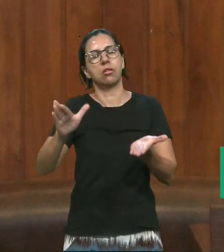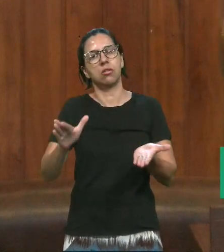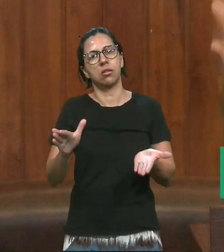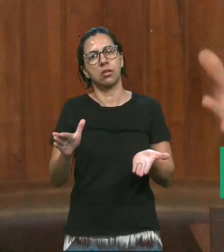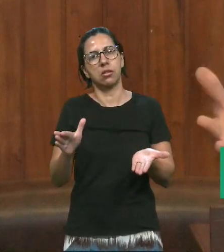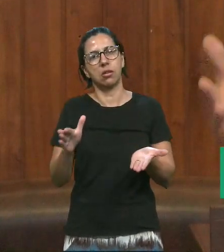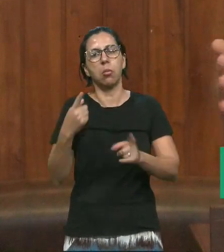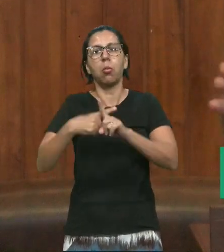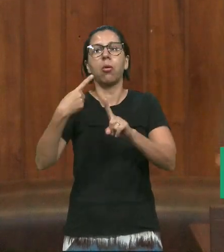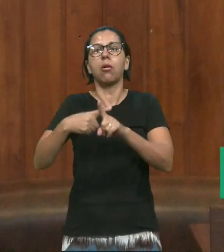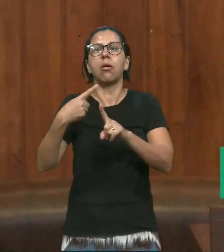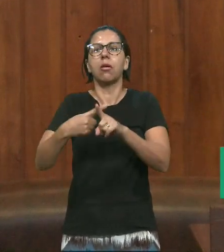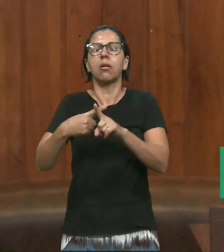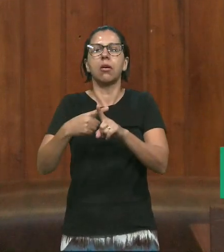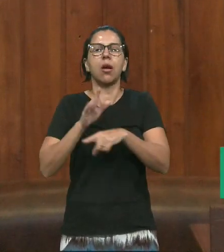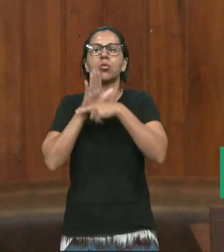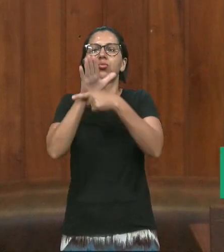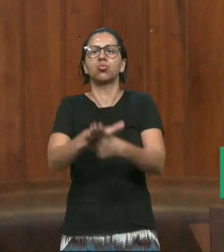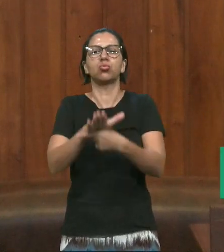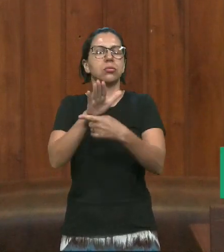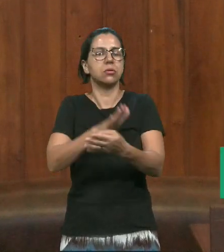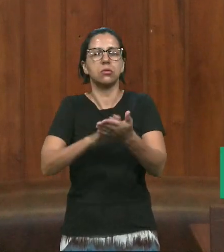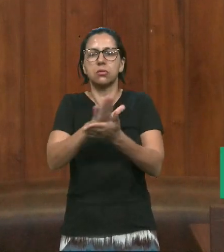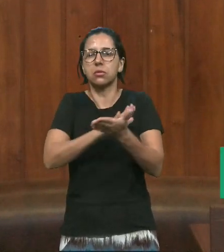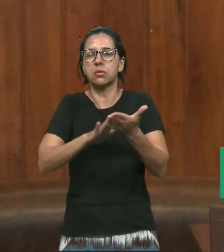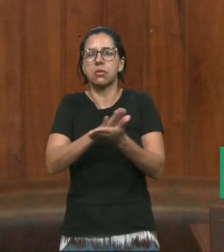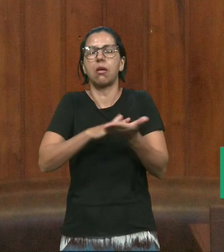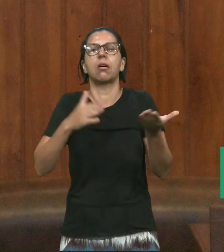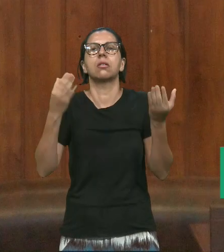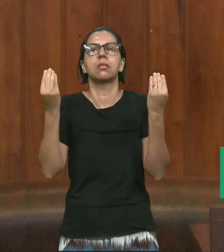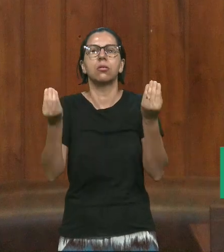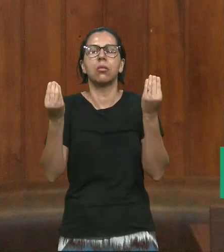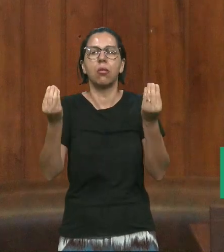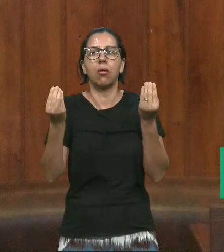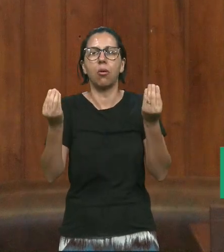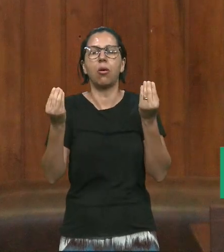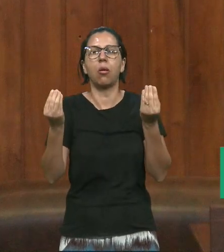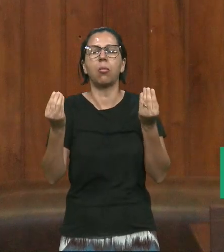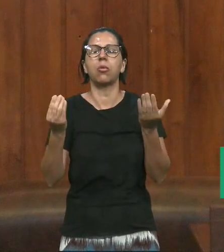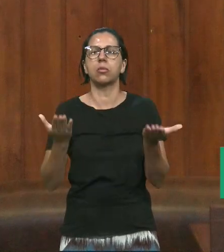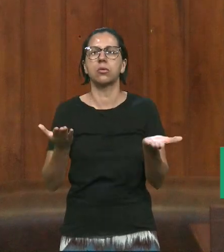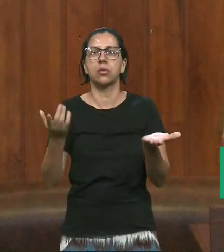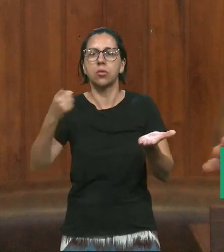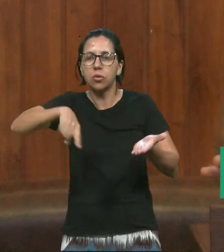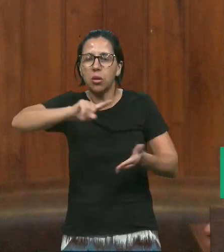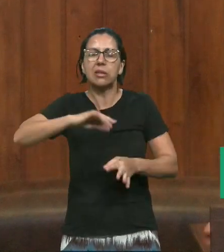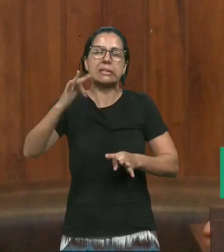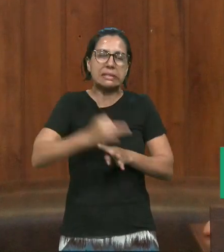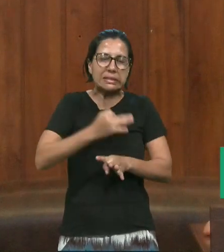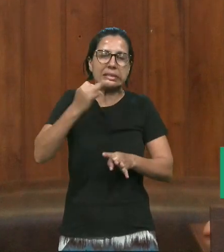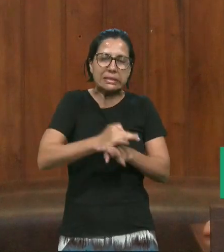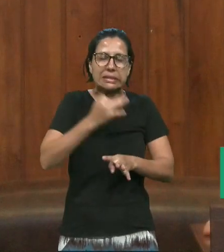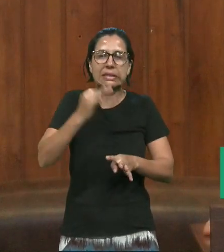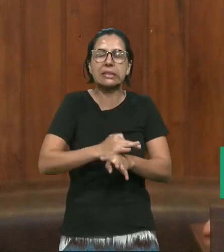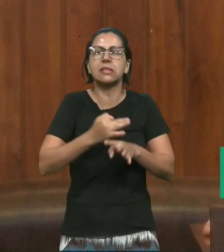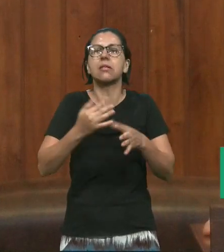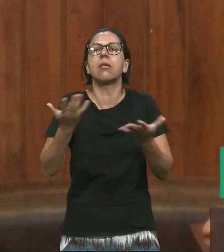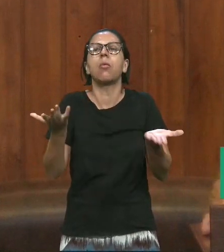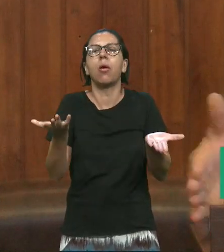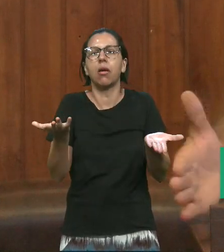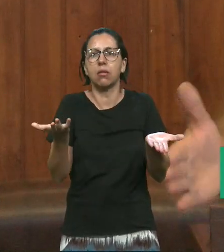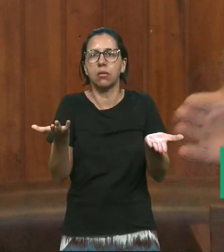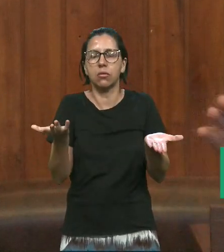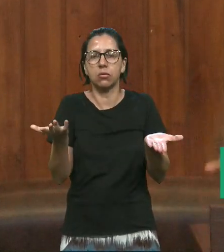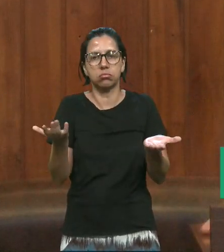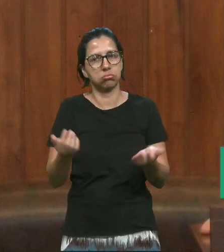tem competência. Até quando nós vamos ter que suportar situações como essa? Não